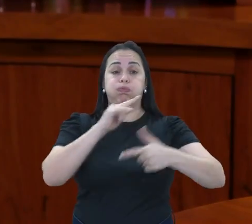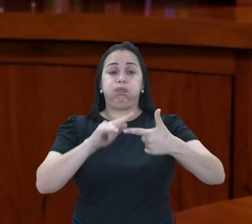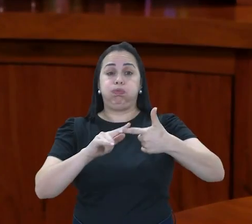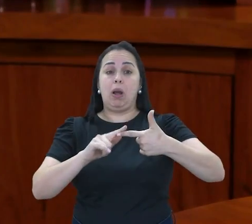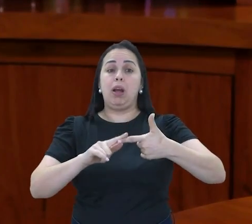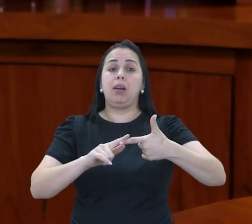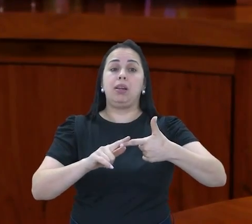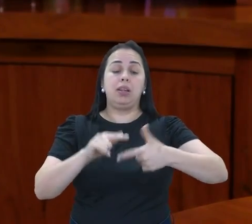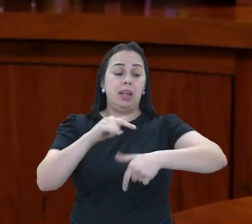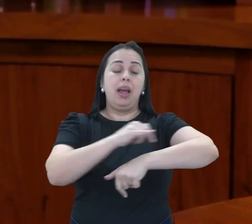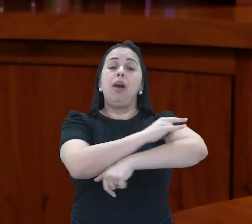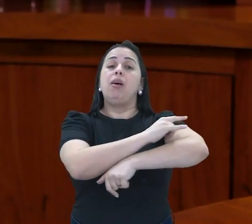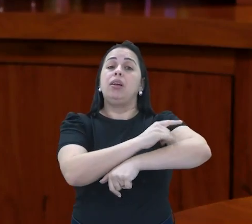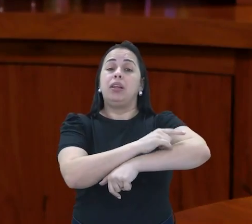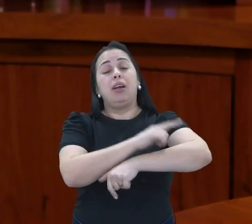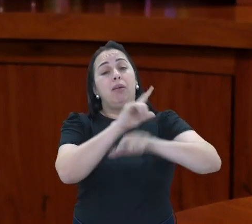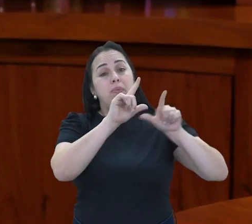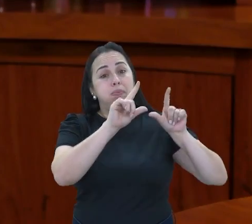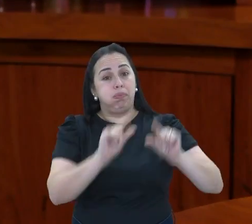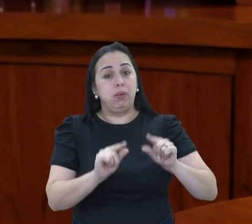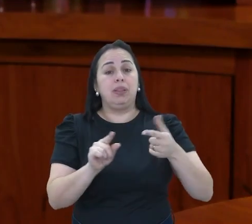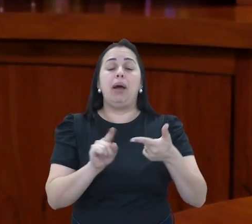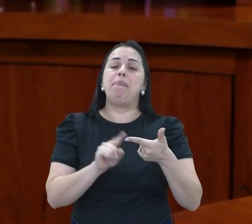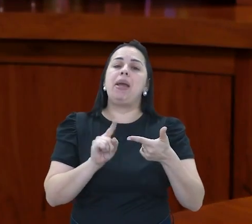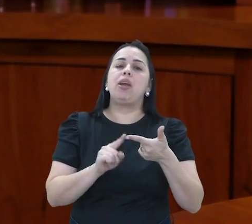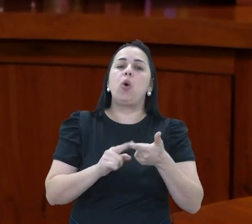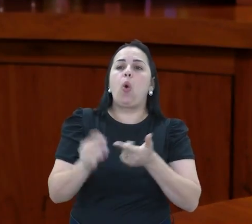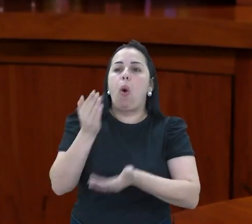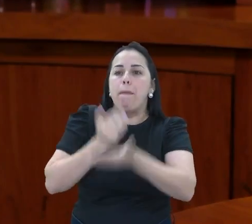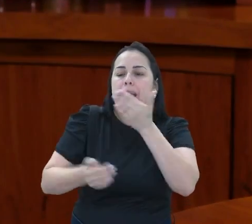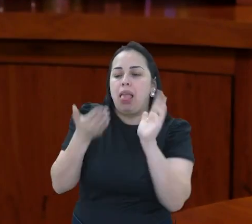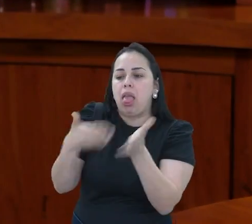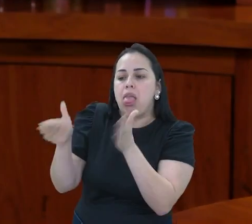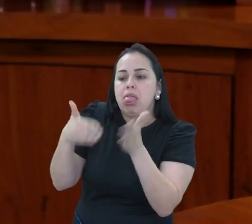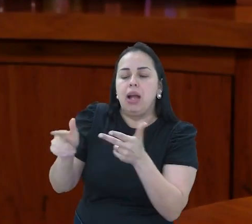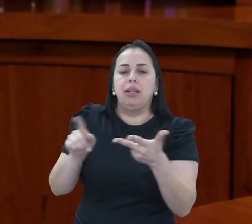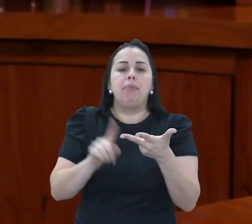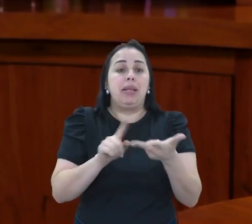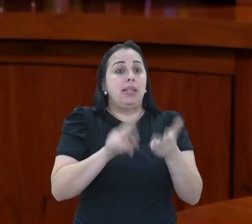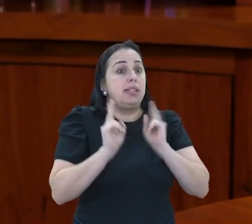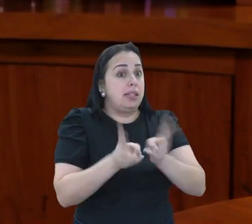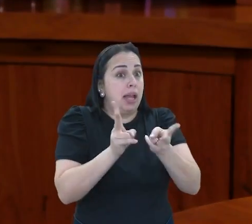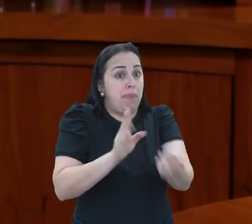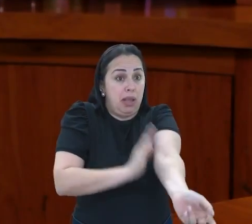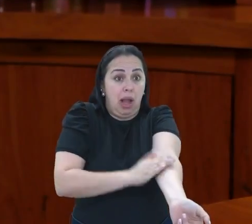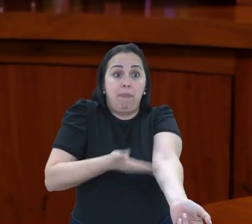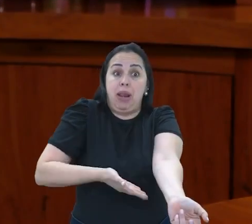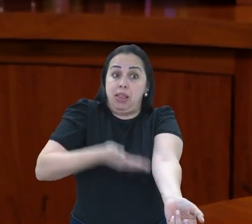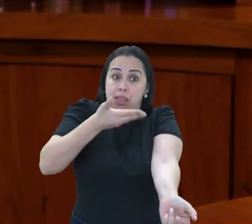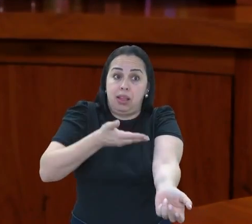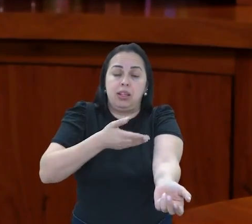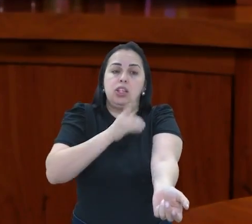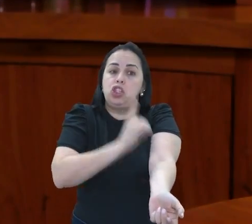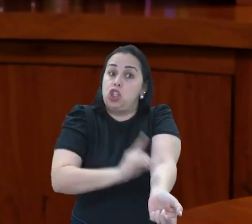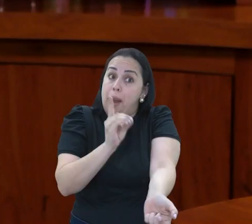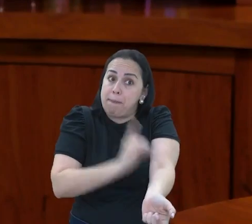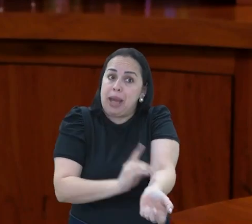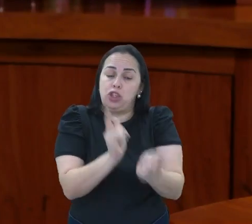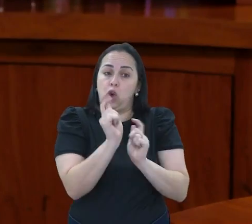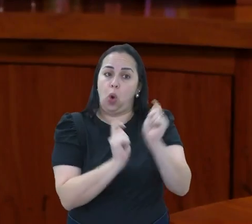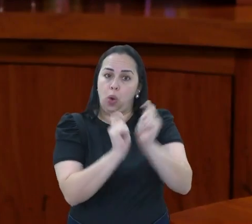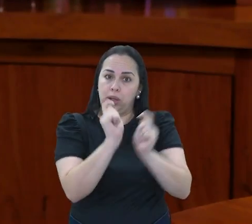combater o consumo de alimentos industrializados, tá sempre de olho na pressão, controle de